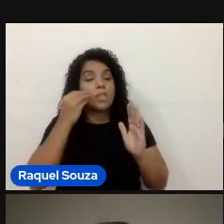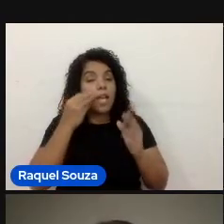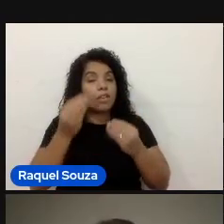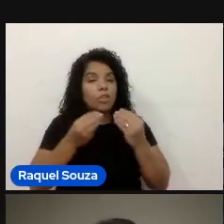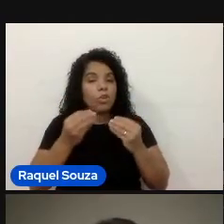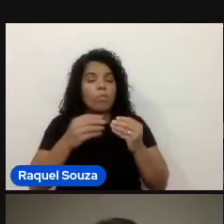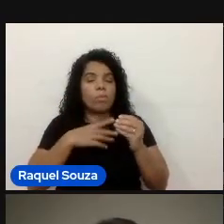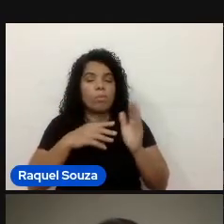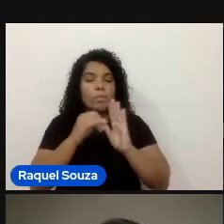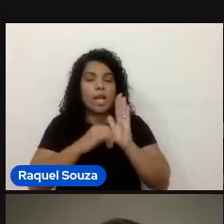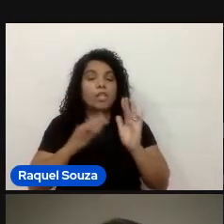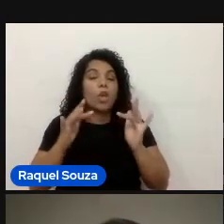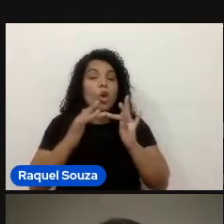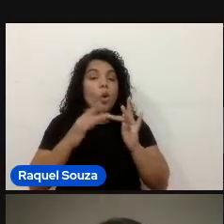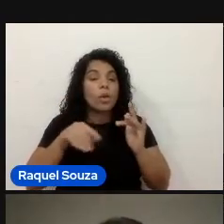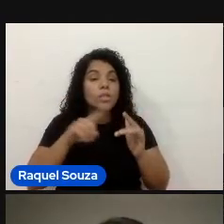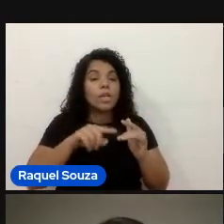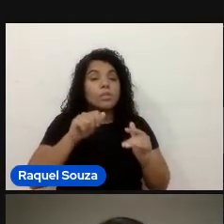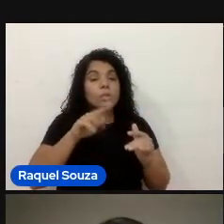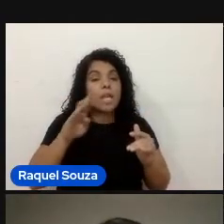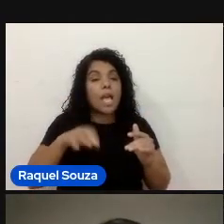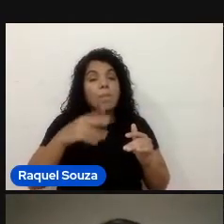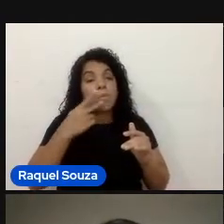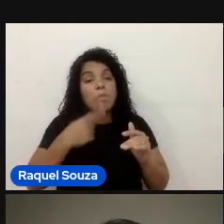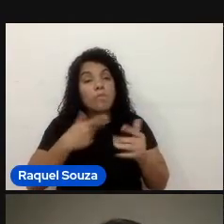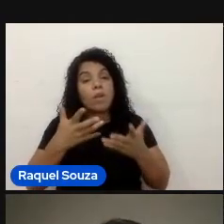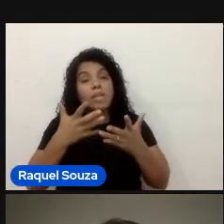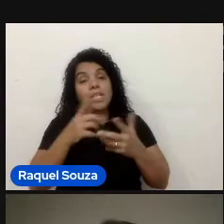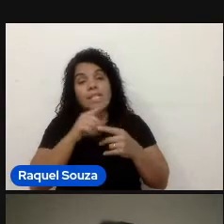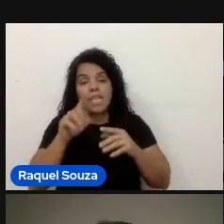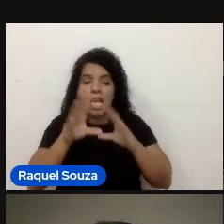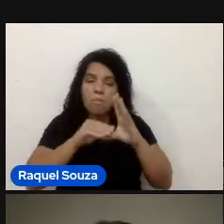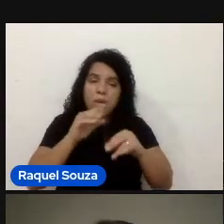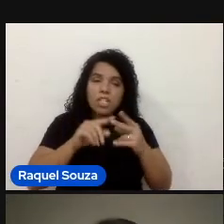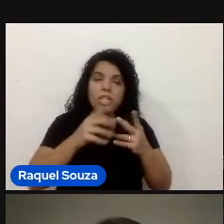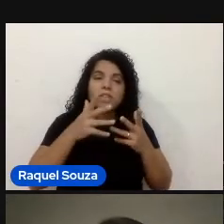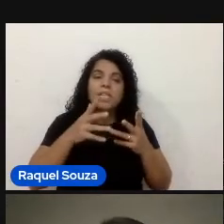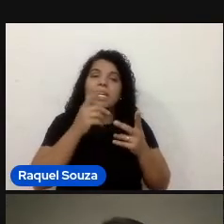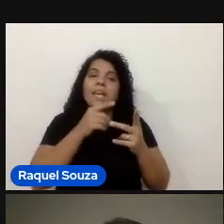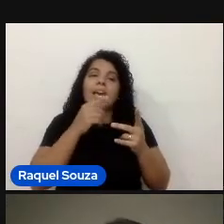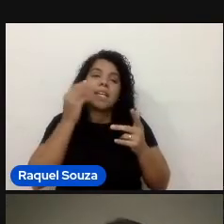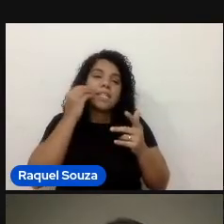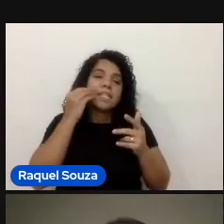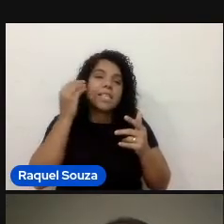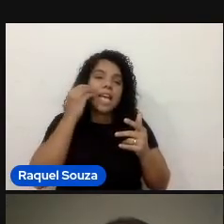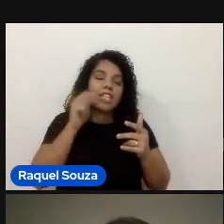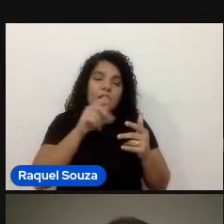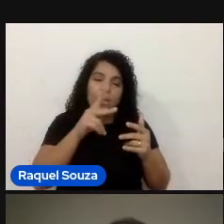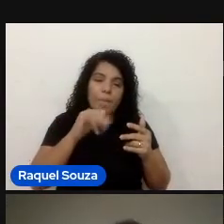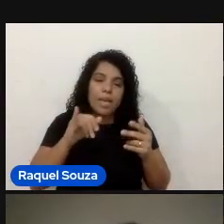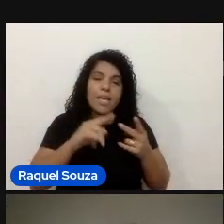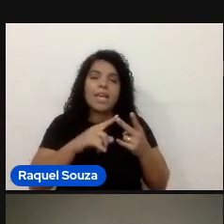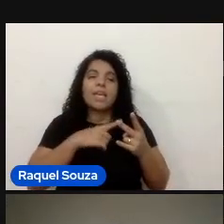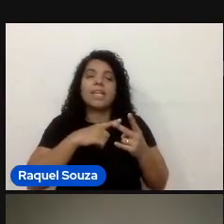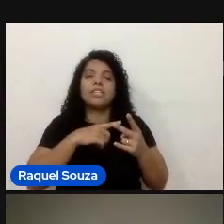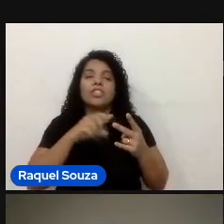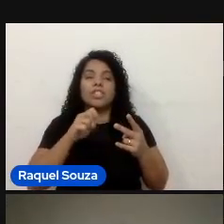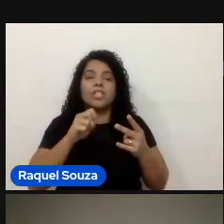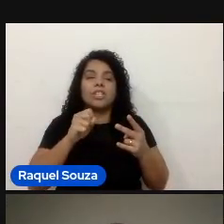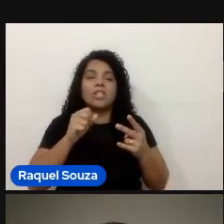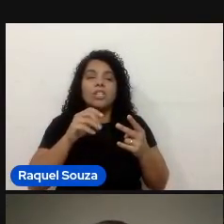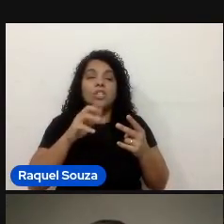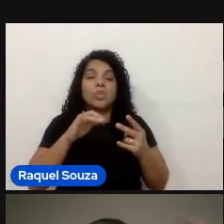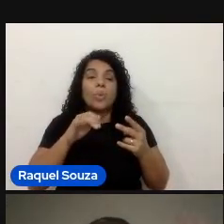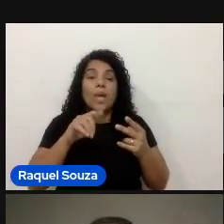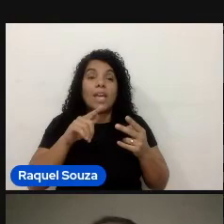entre em contato por DM, me diz o que você quer mexer, se você quer se aventurar com teste de API, com teste end-to-end. Eu crio uma tarefa